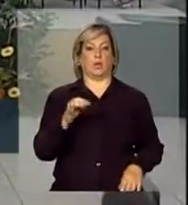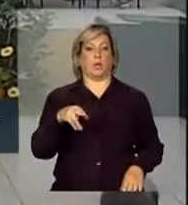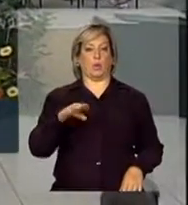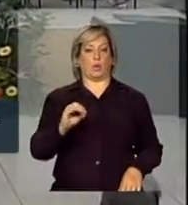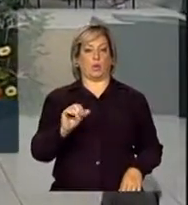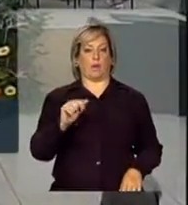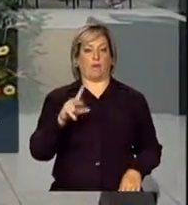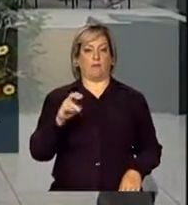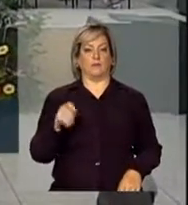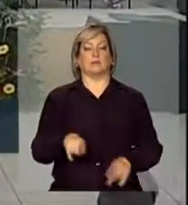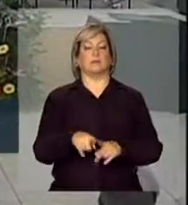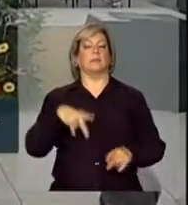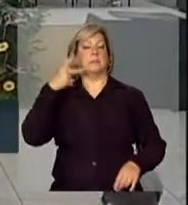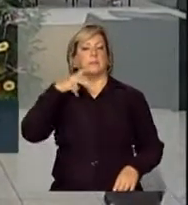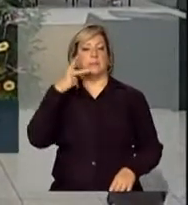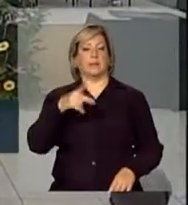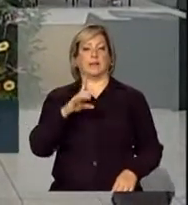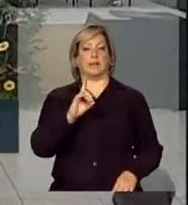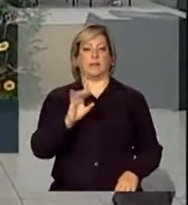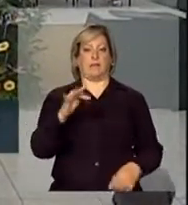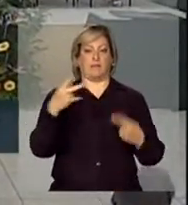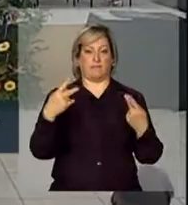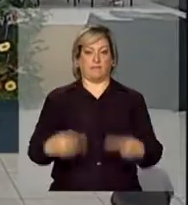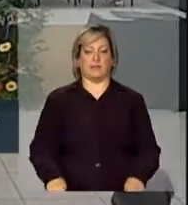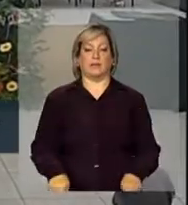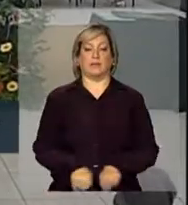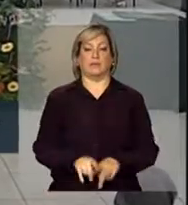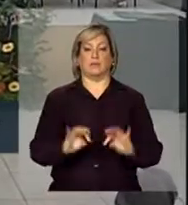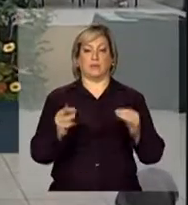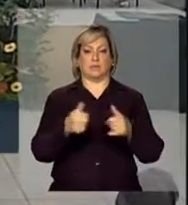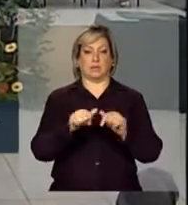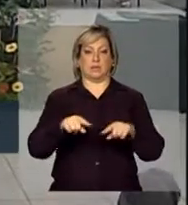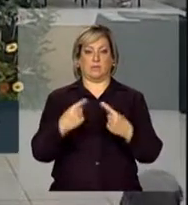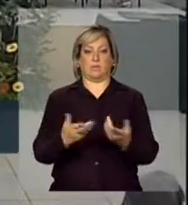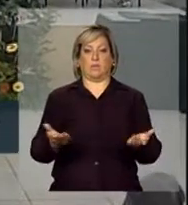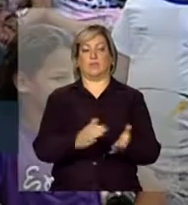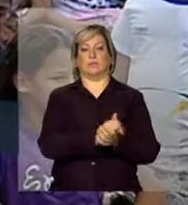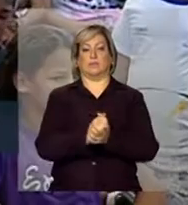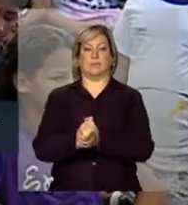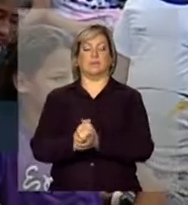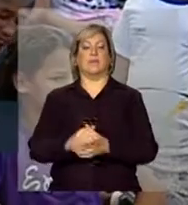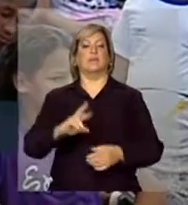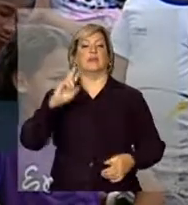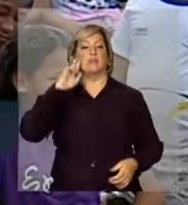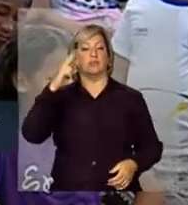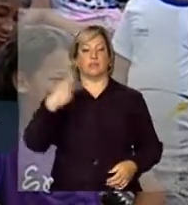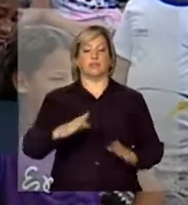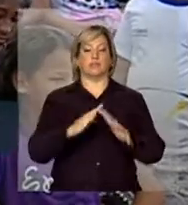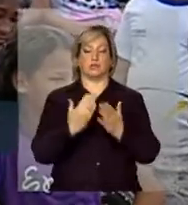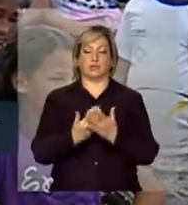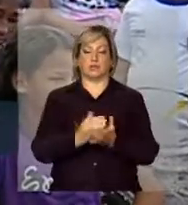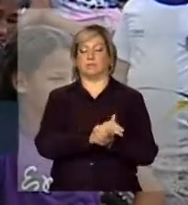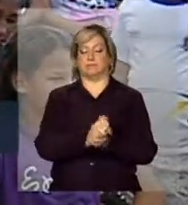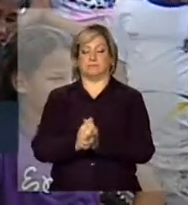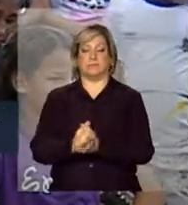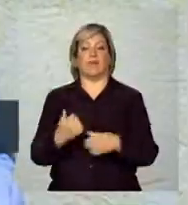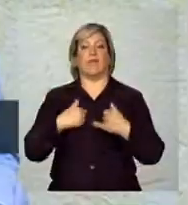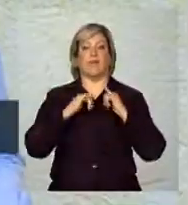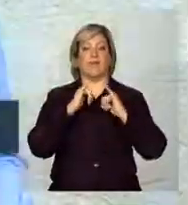nossos parlamentares distritais Cristiano Araújo Israel Batista Nossa diretora da escola